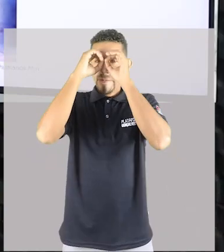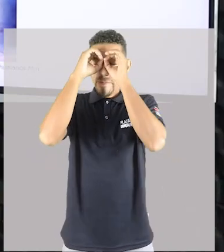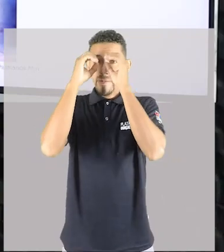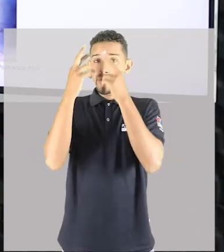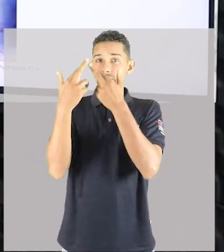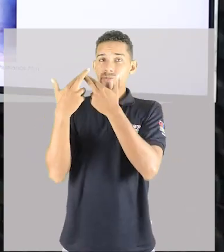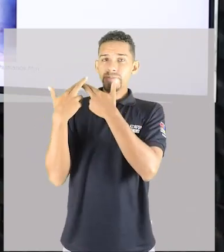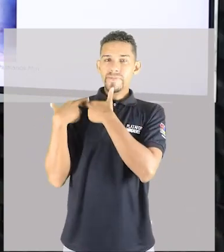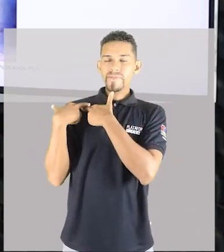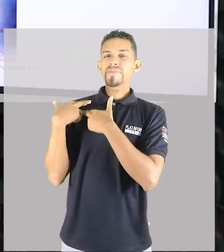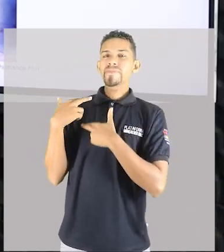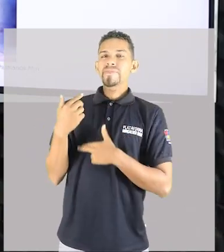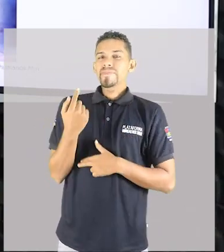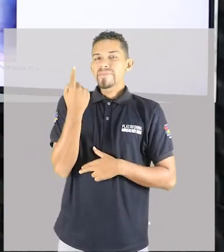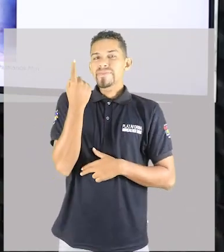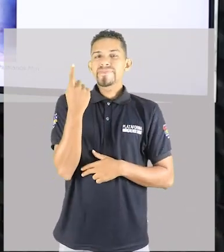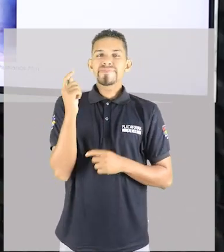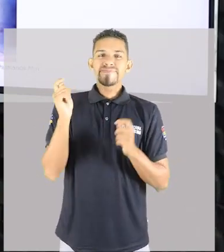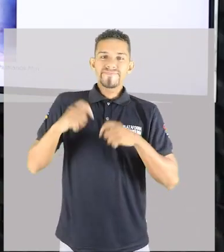responsável por uma